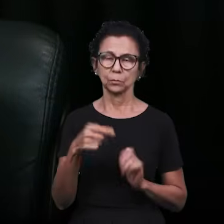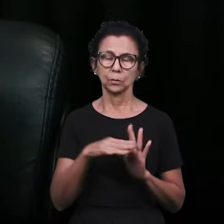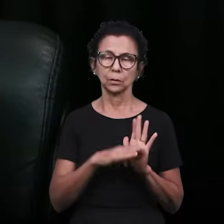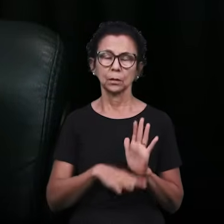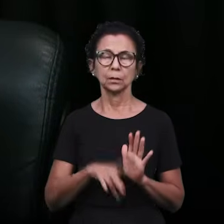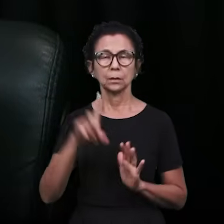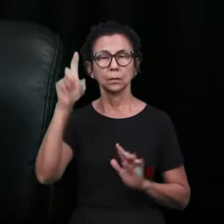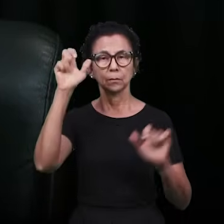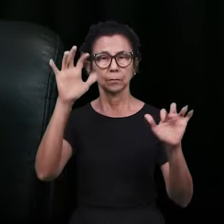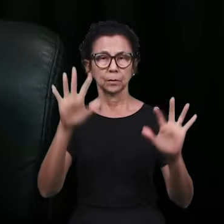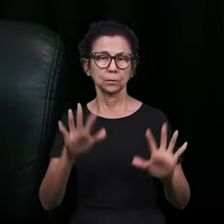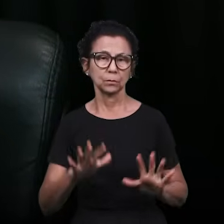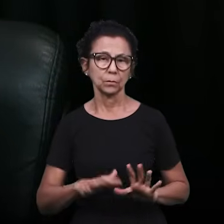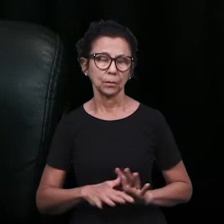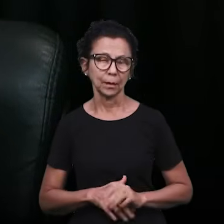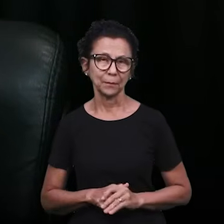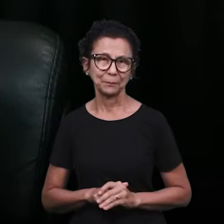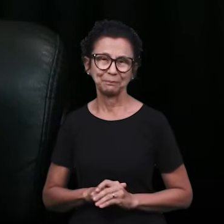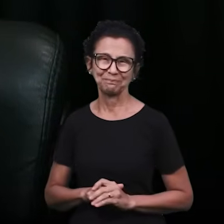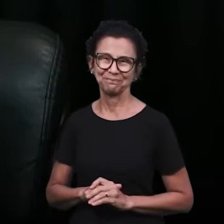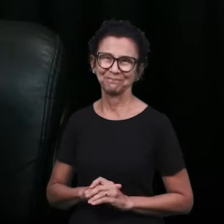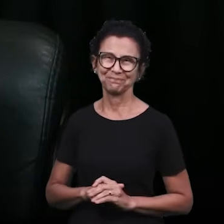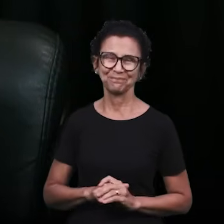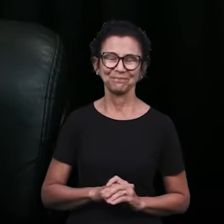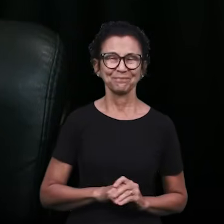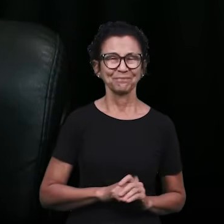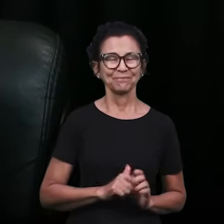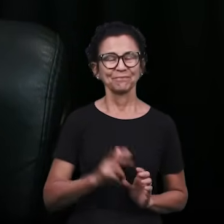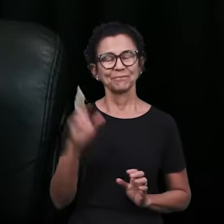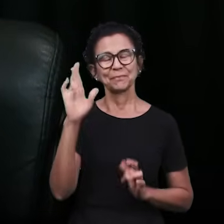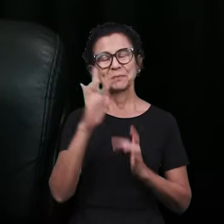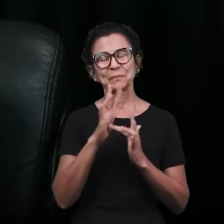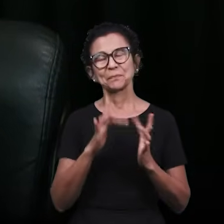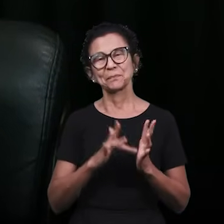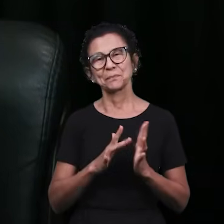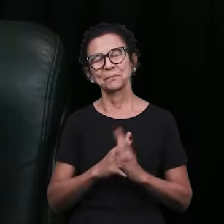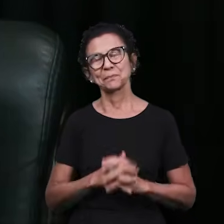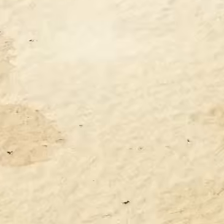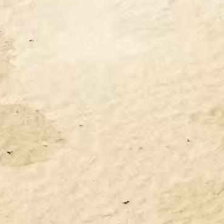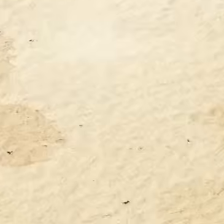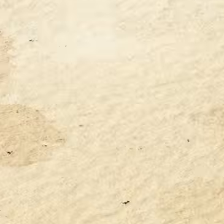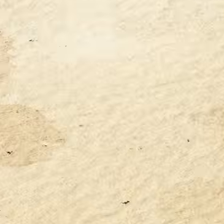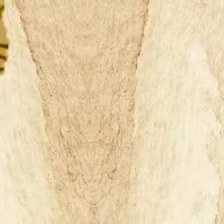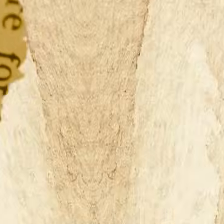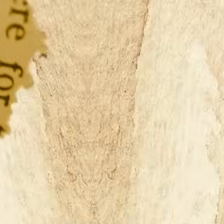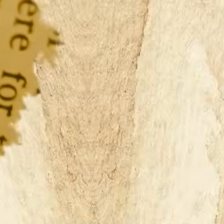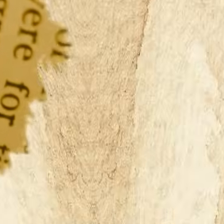meditação da palavra. Desejamos assim a todos a paz do Senhor Jesus.